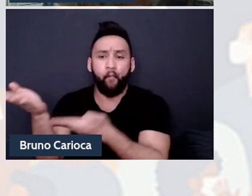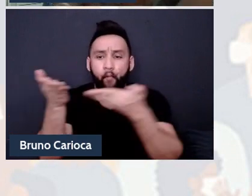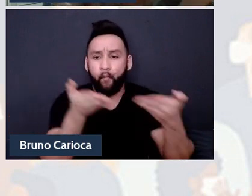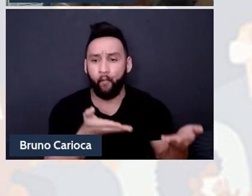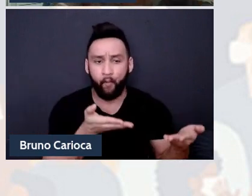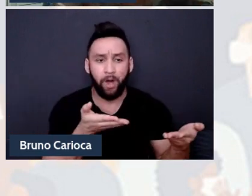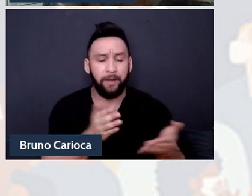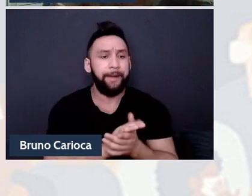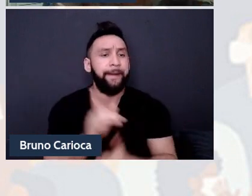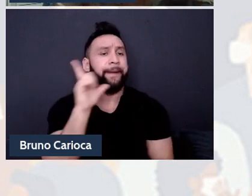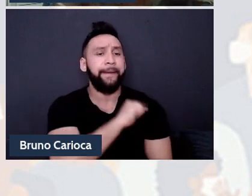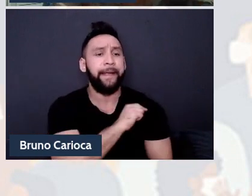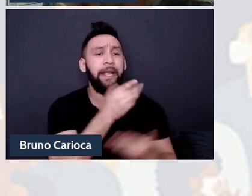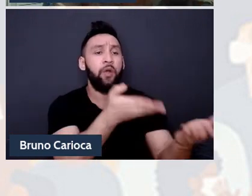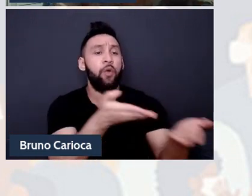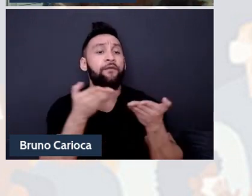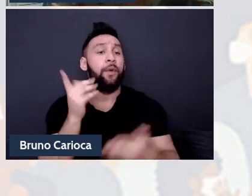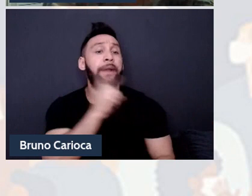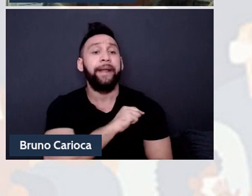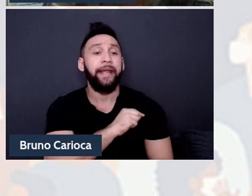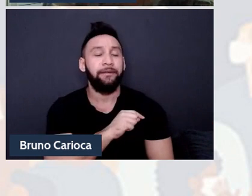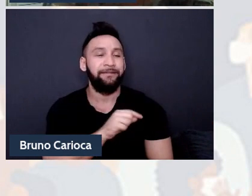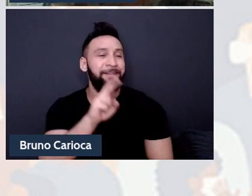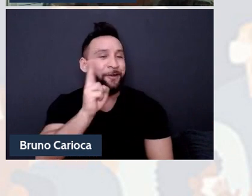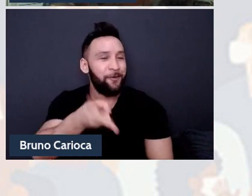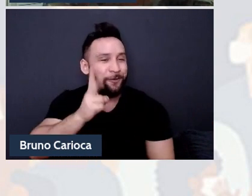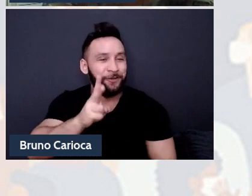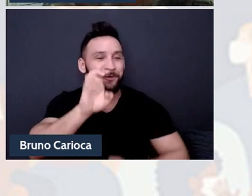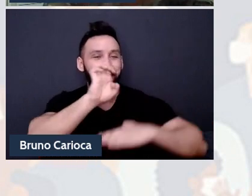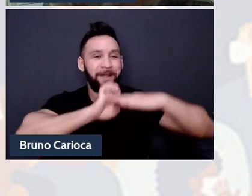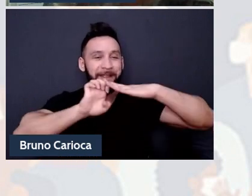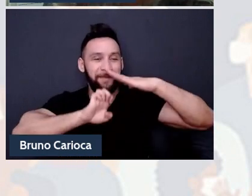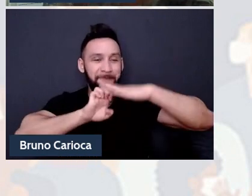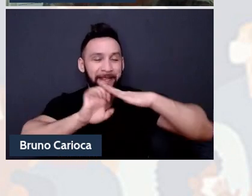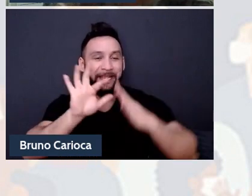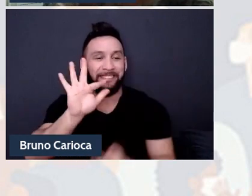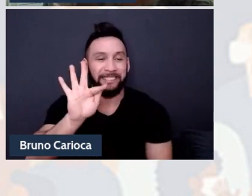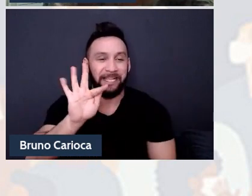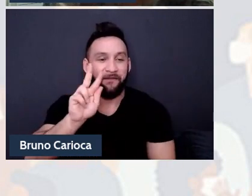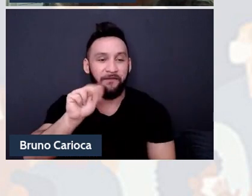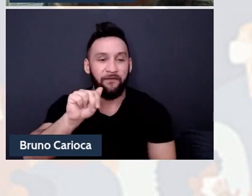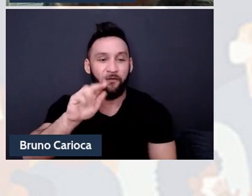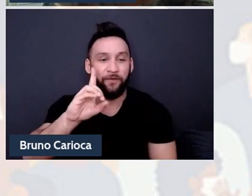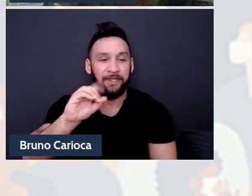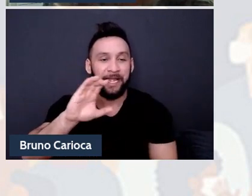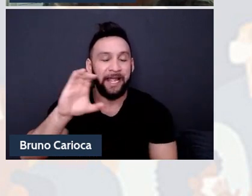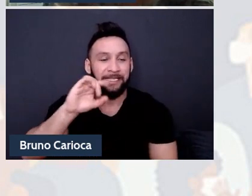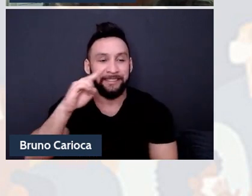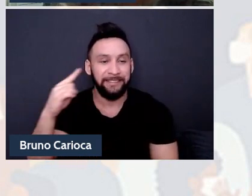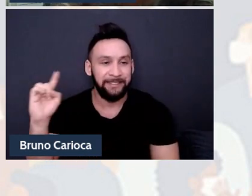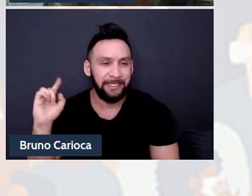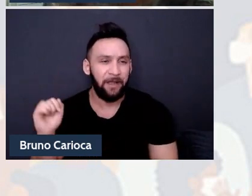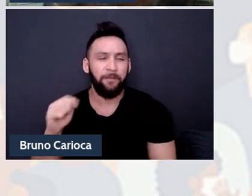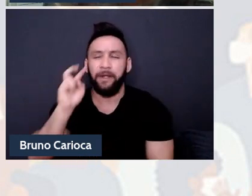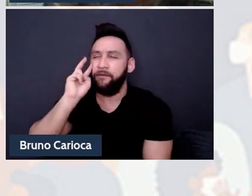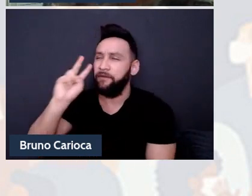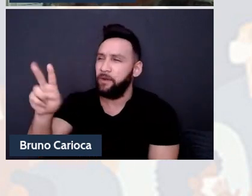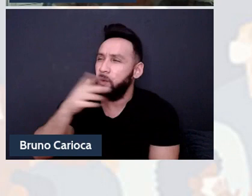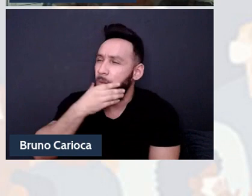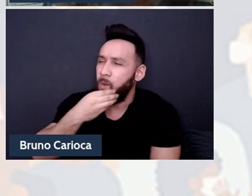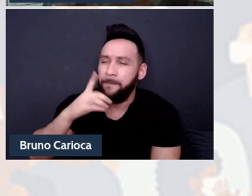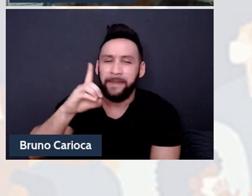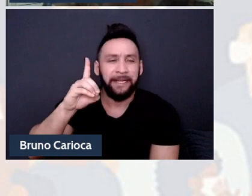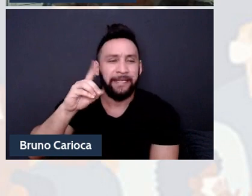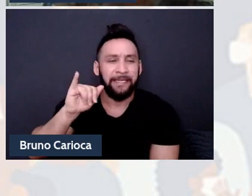convidadas aquelas fundações, né? E uma outra pessoa de uma universidade, eu lembro ter visto Daniel Cara,